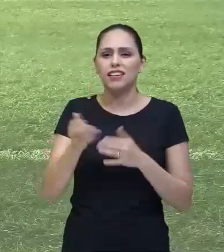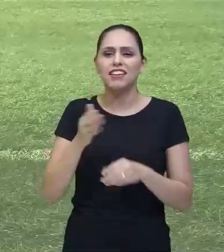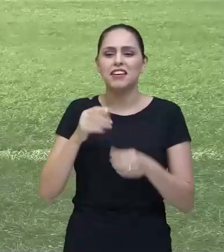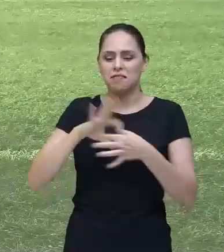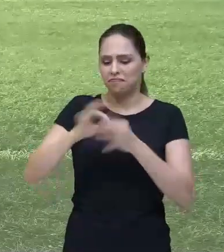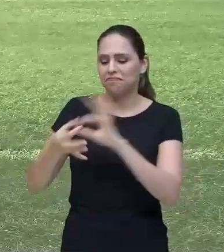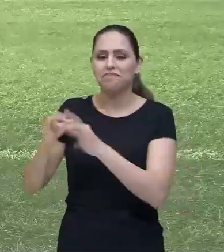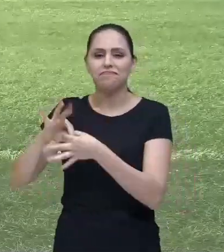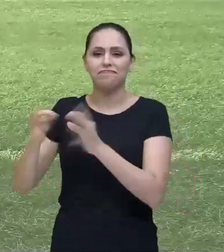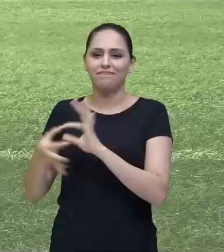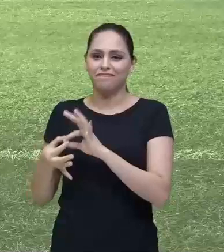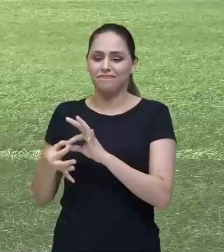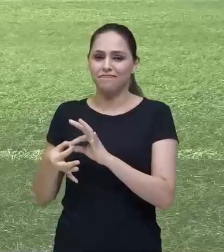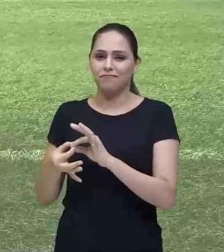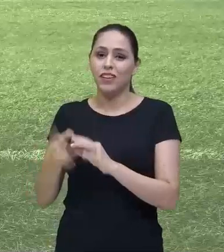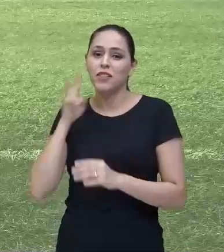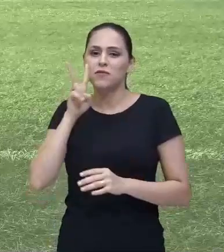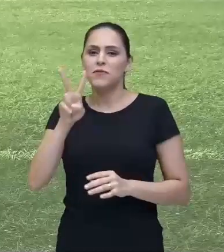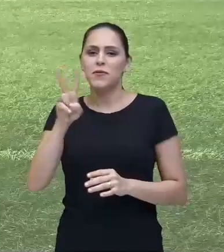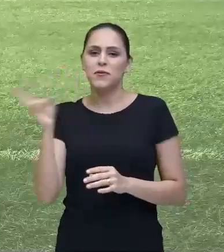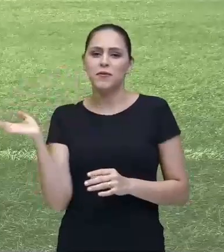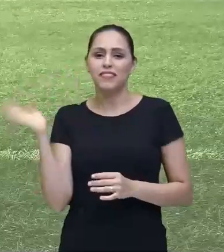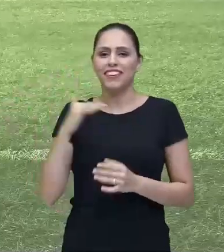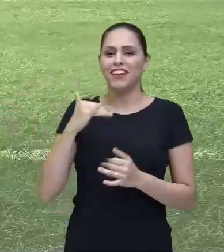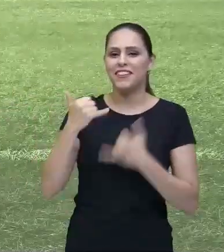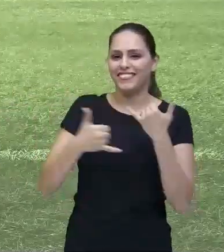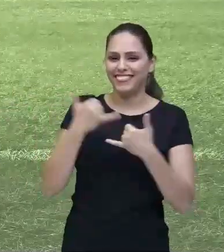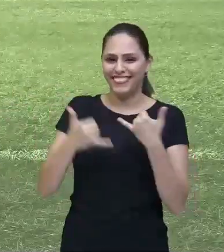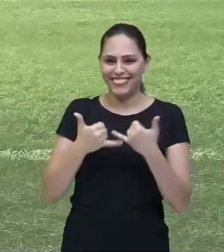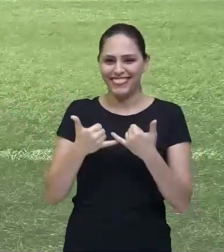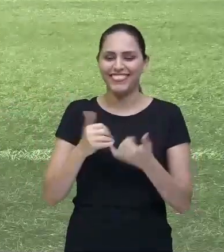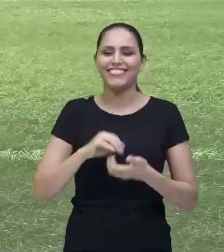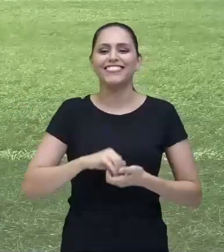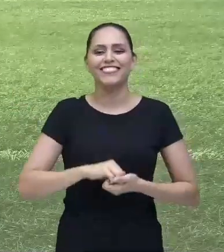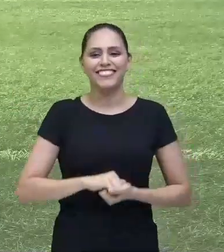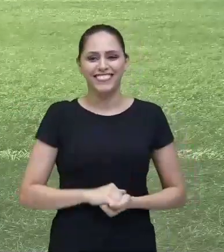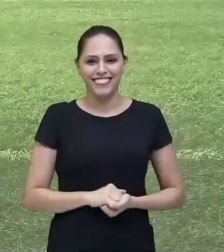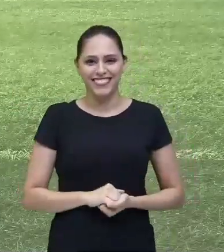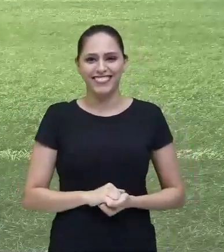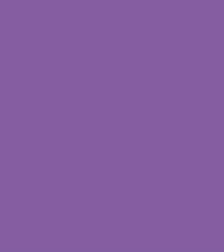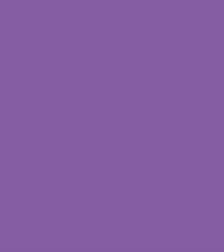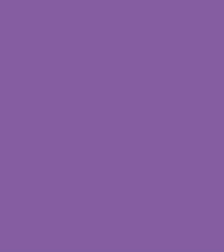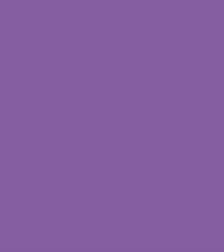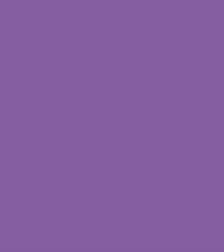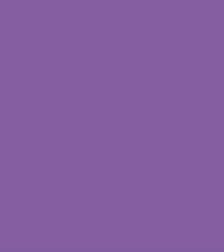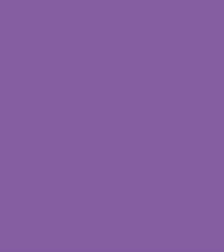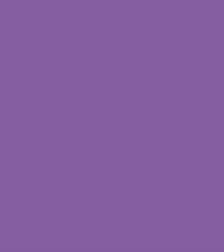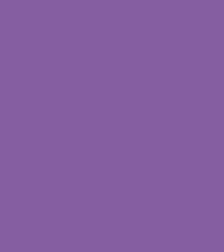Olimpíadas. E a gente se vê no próximo quadro. Eba! Vamos brincar?